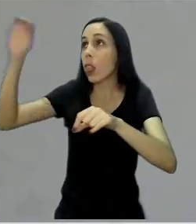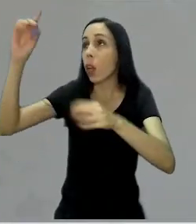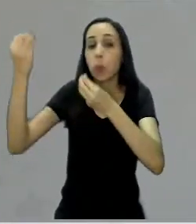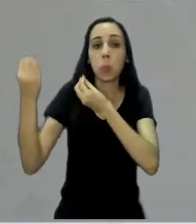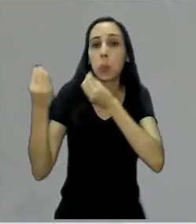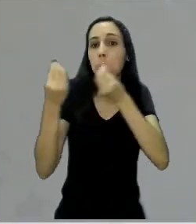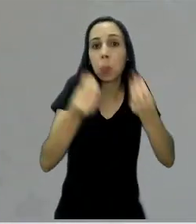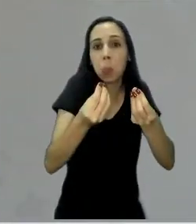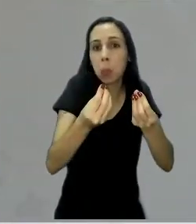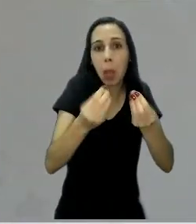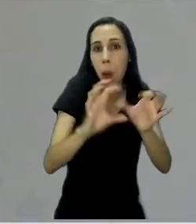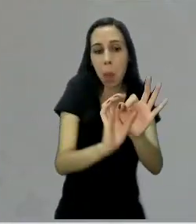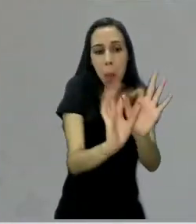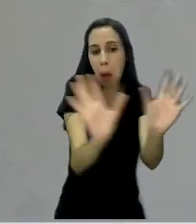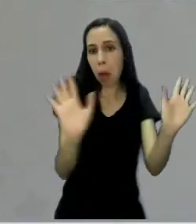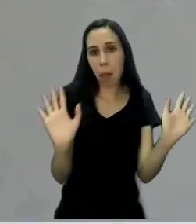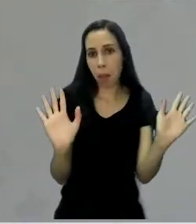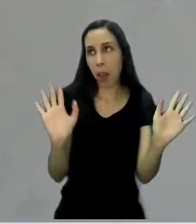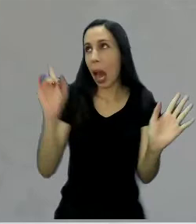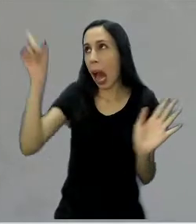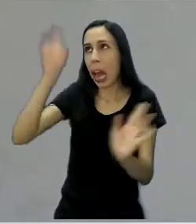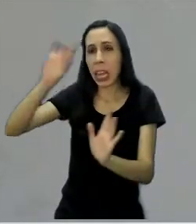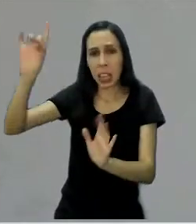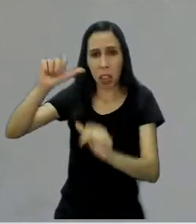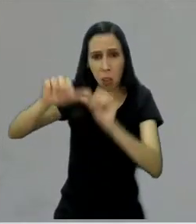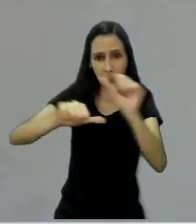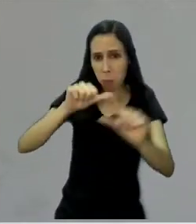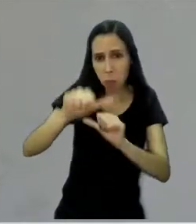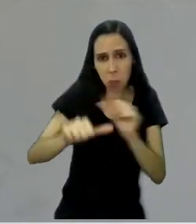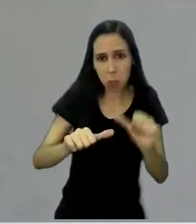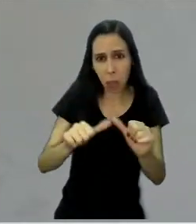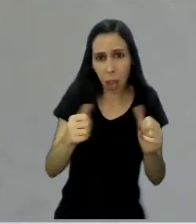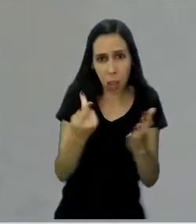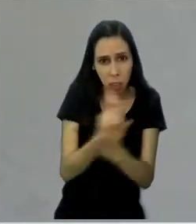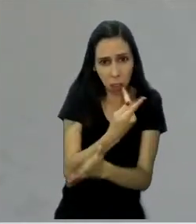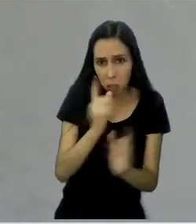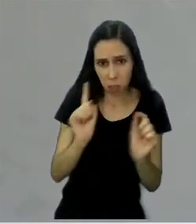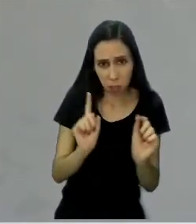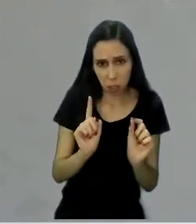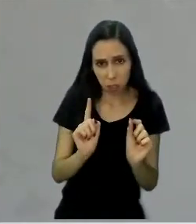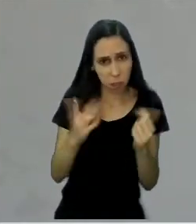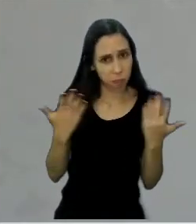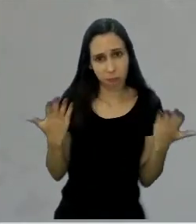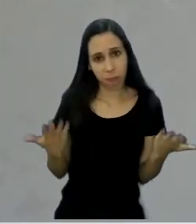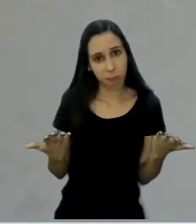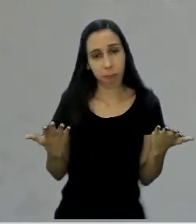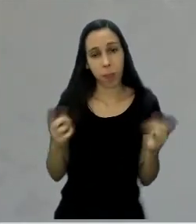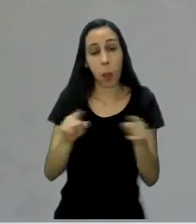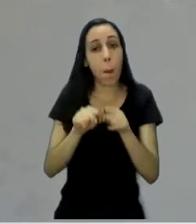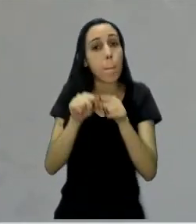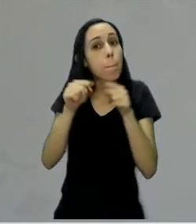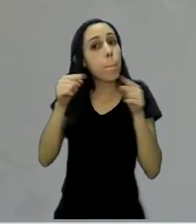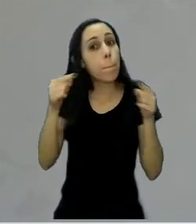porque Deus nos dá liberdade. Então, Ele não vai interferir em cada curso dos acontecimentos,